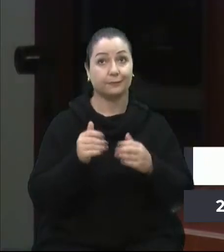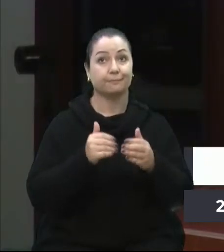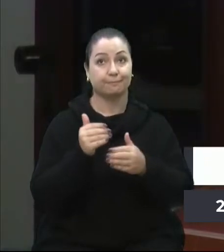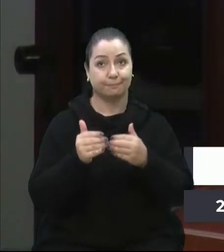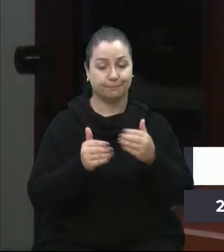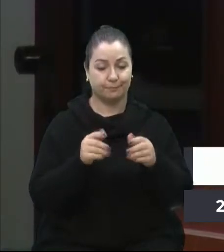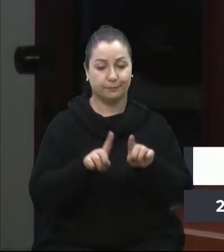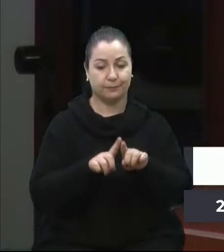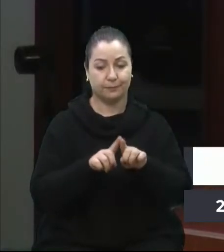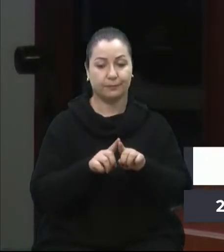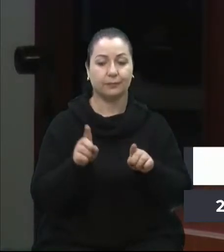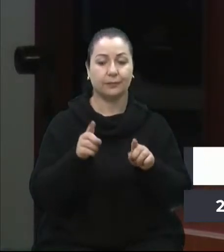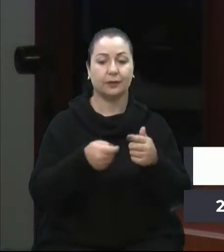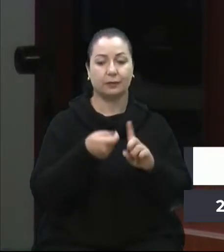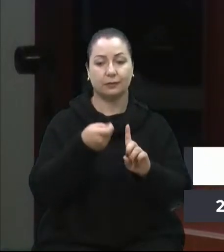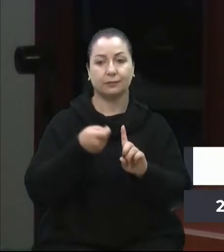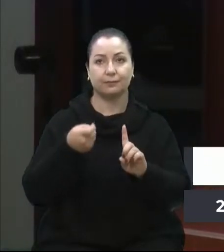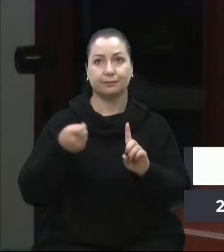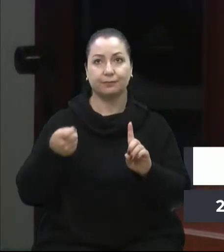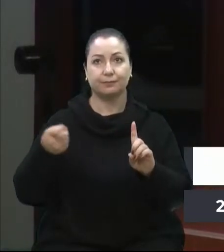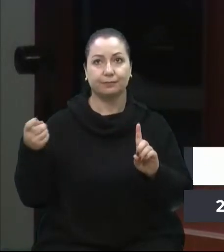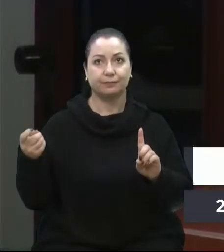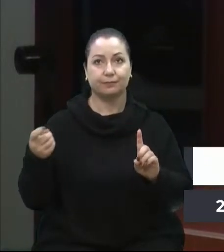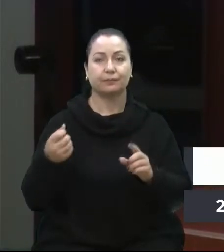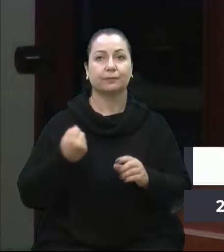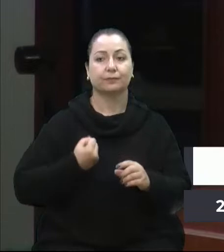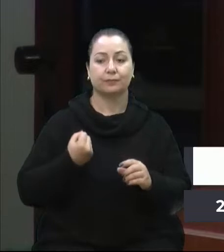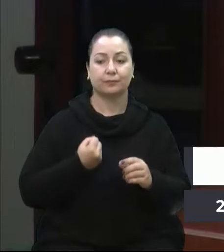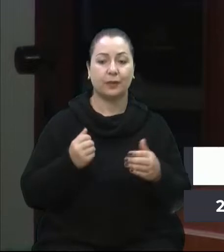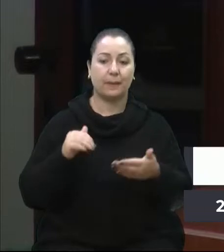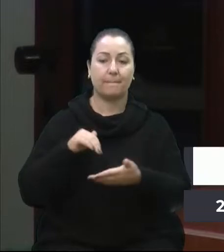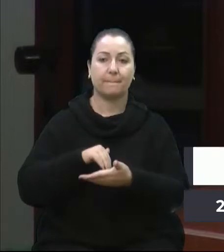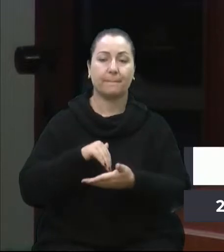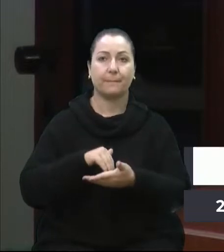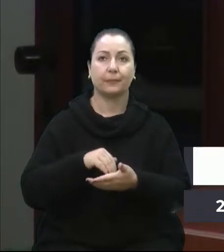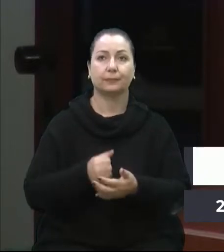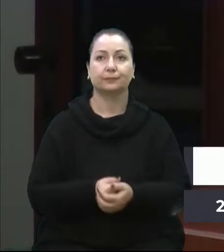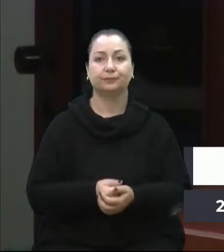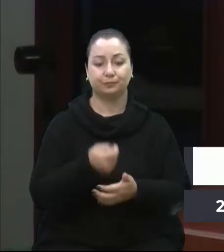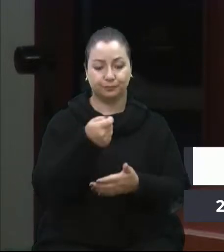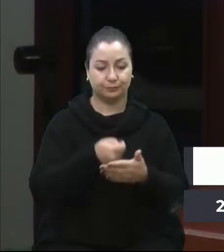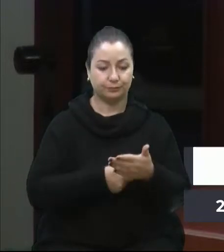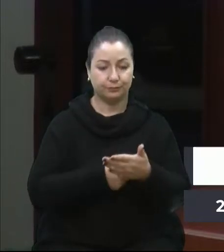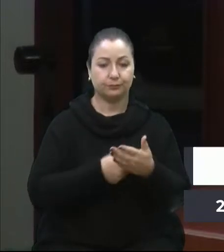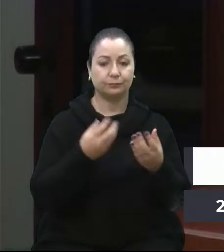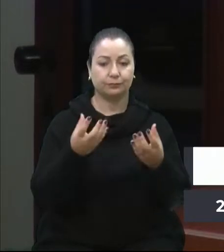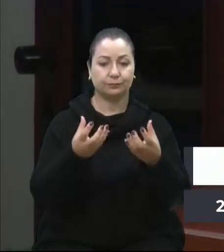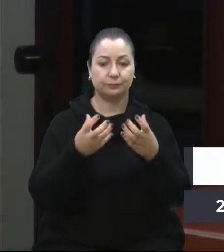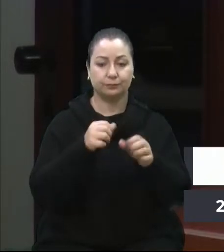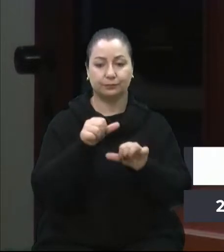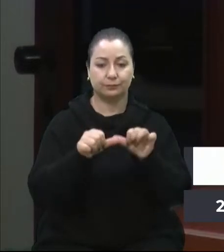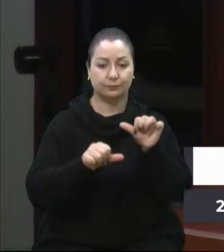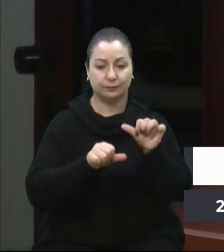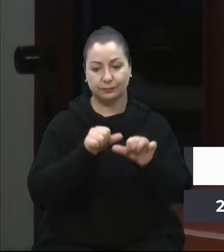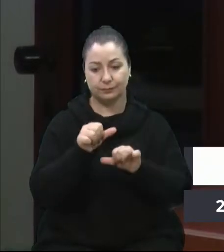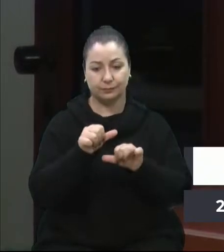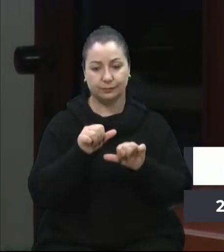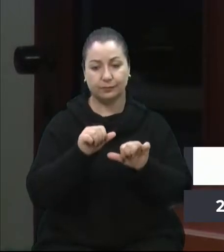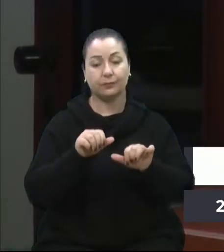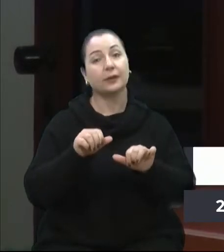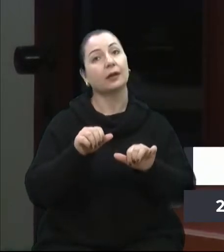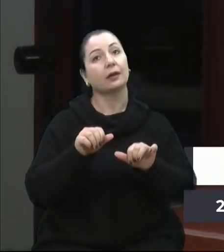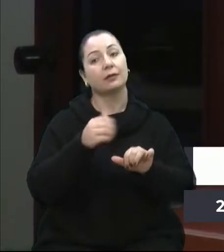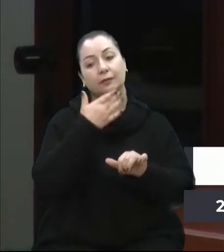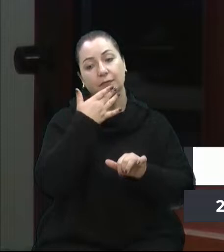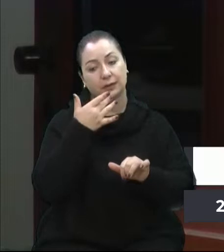prestação. Na sua inaugural de motivação, refere o autor que a alteração proposta visa oportunizar aos contribuintes que